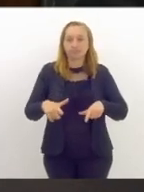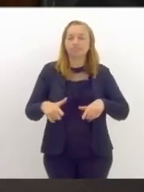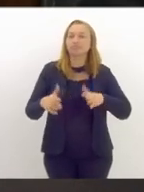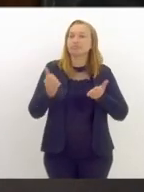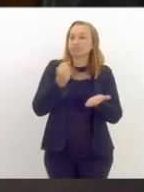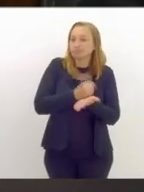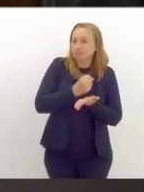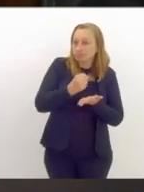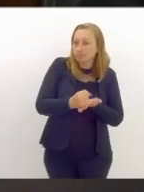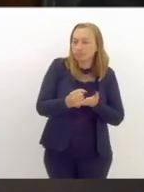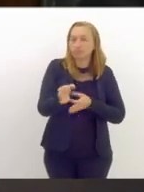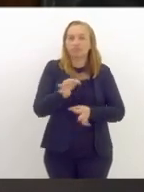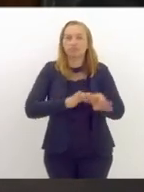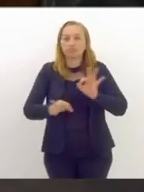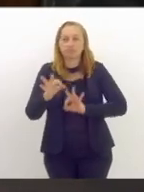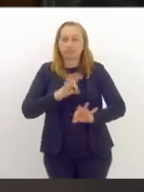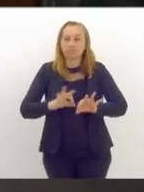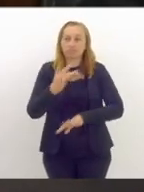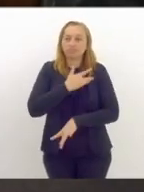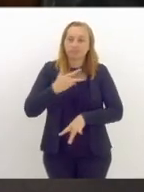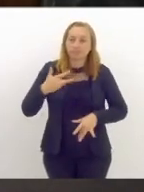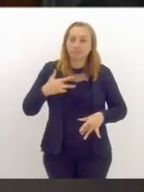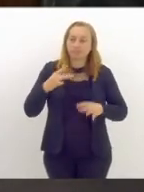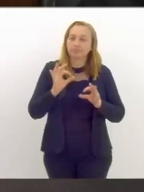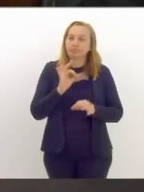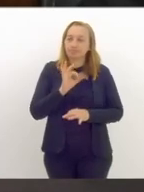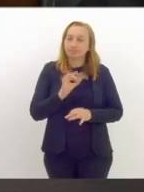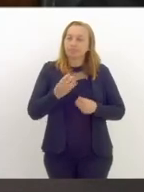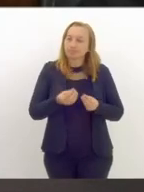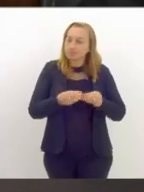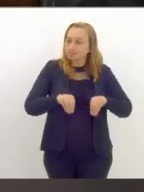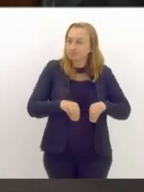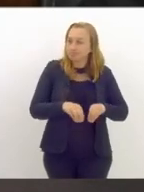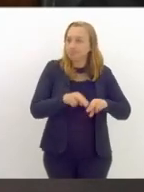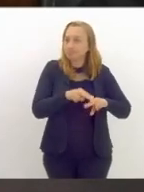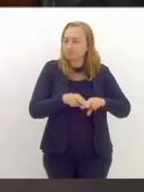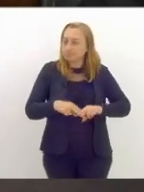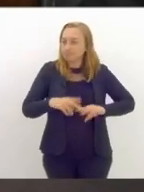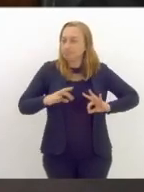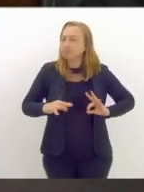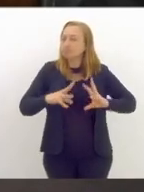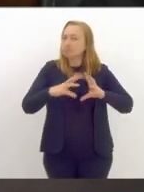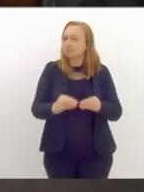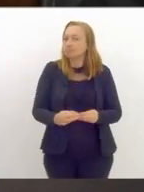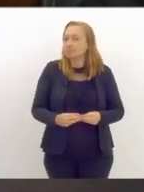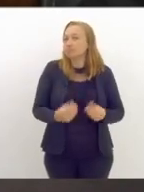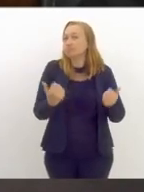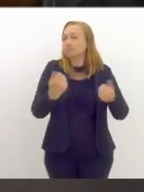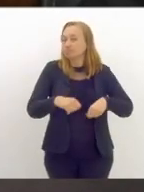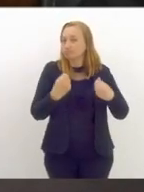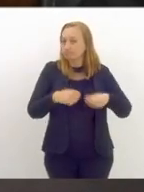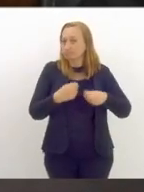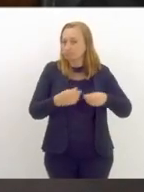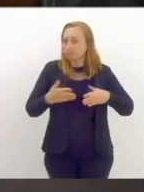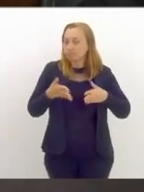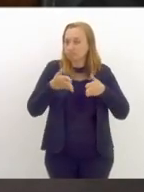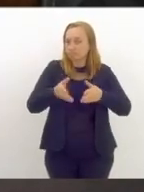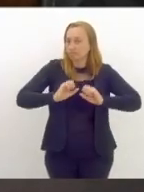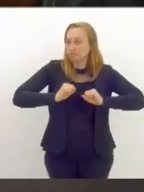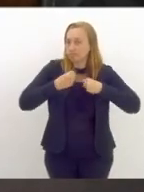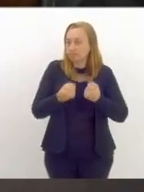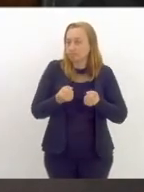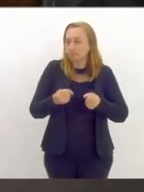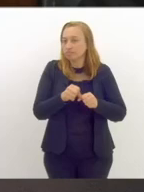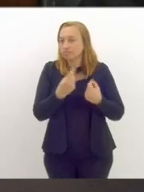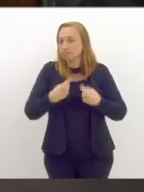do planejamento da saúde, que foi, claro, prejudicado por conta de toda a necessidade de concentração de esforços no enfrentamento